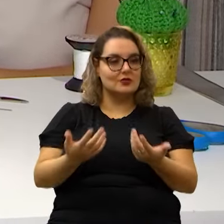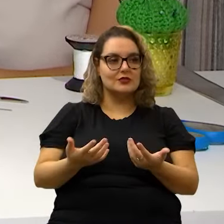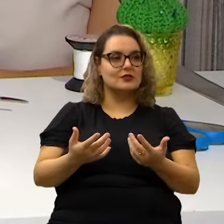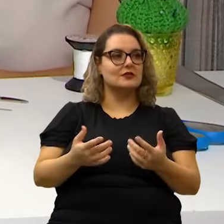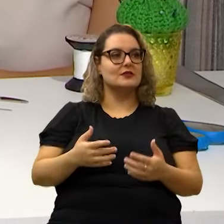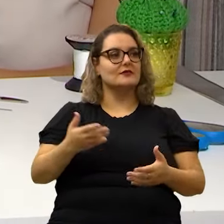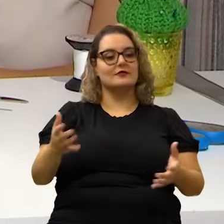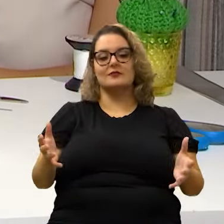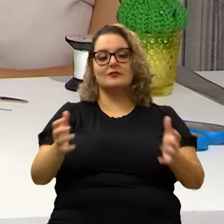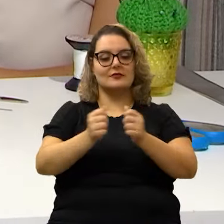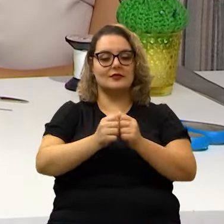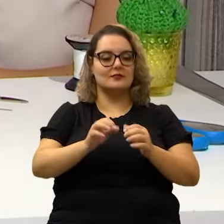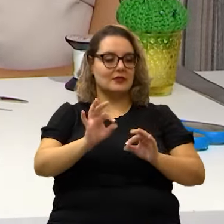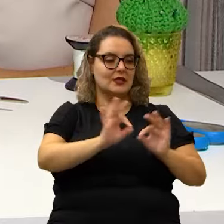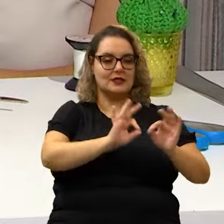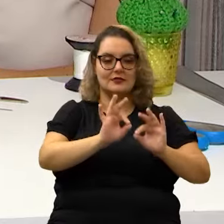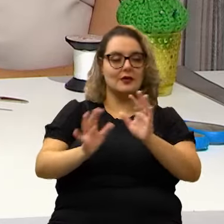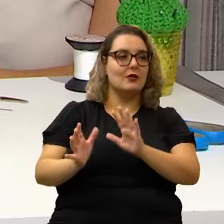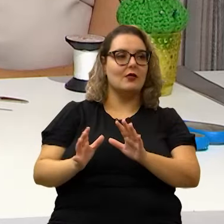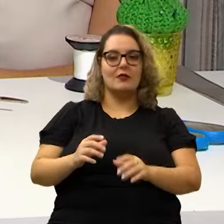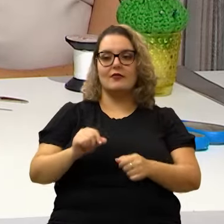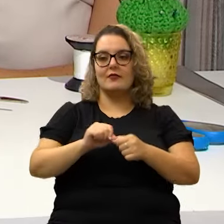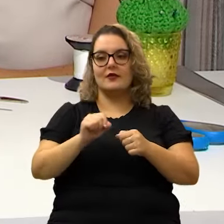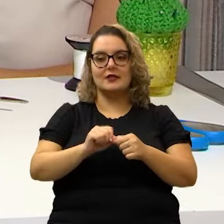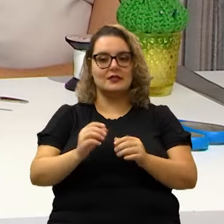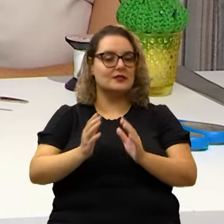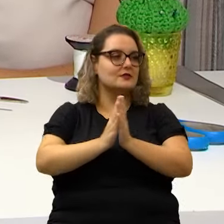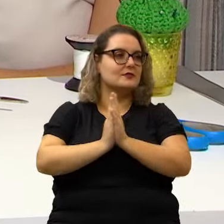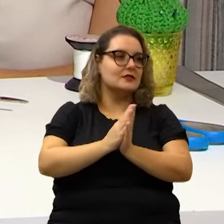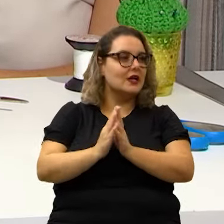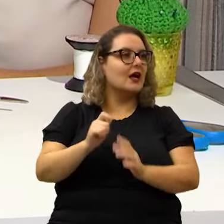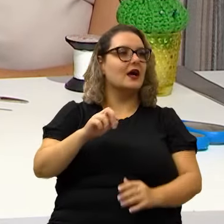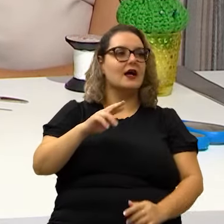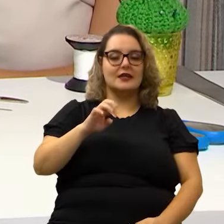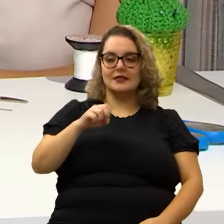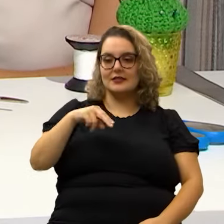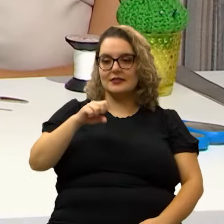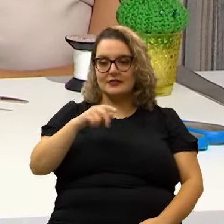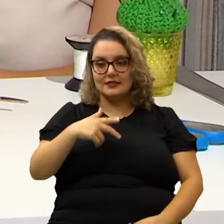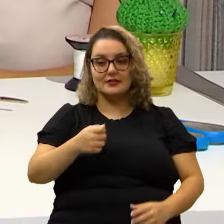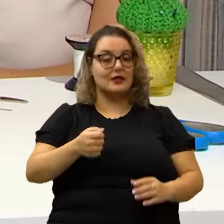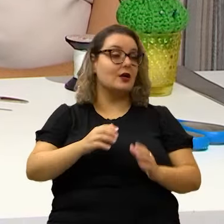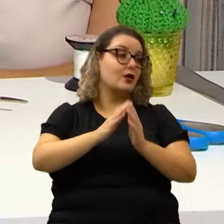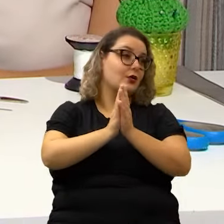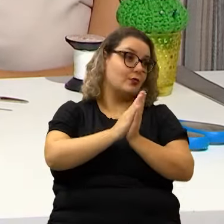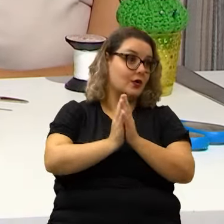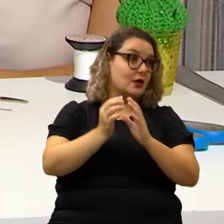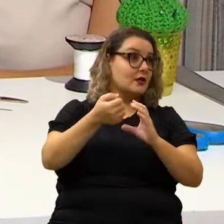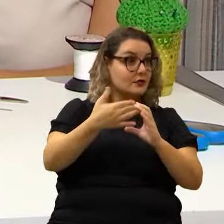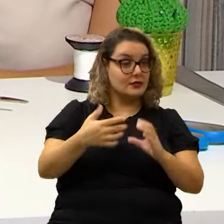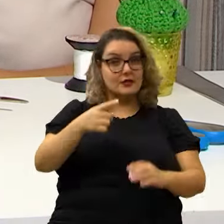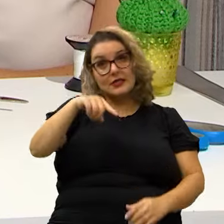faz ali a galera juntar para poder estar fazendo um boneco artesanal, fazer a boneca com a característica que eles